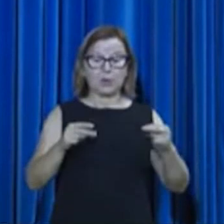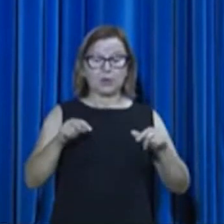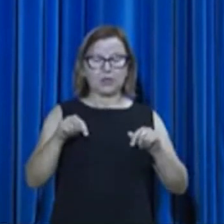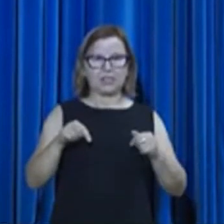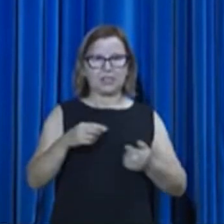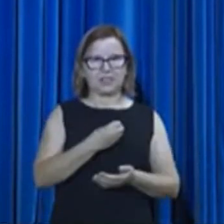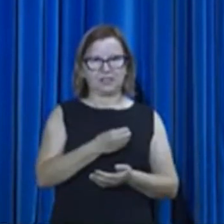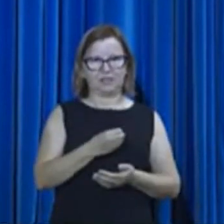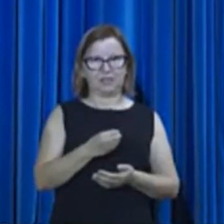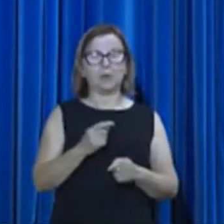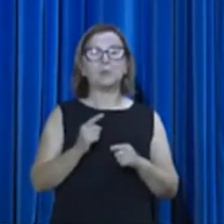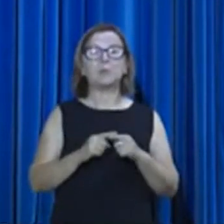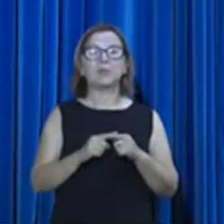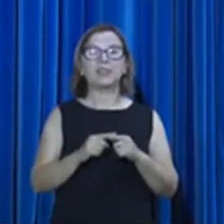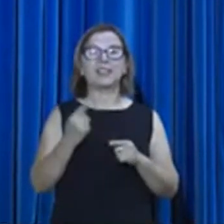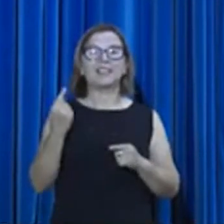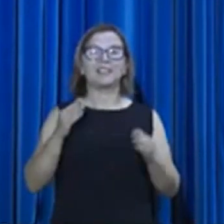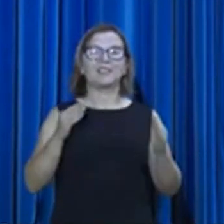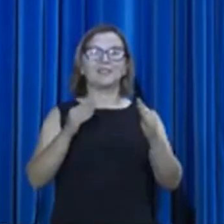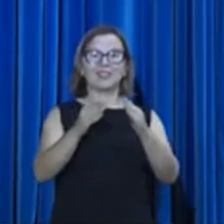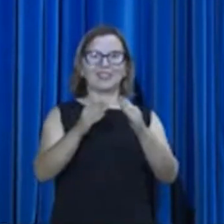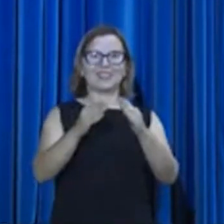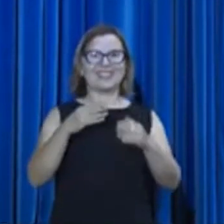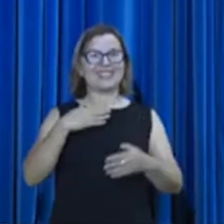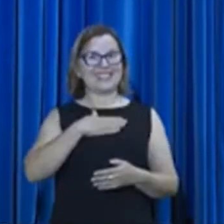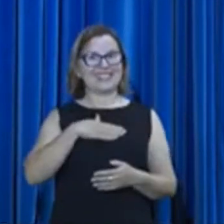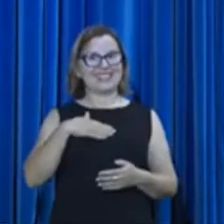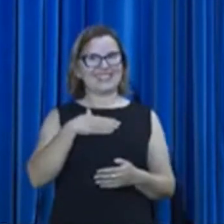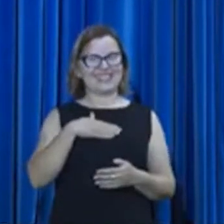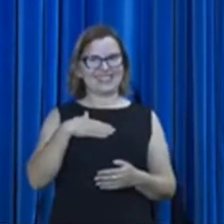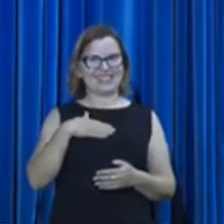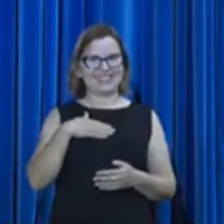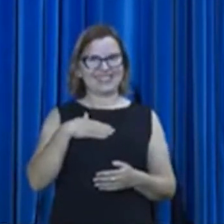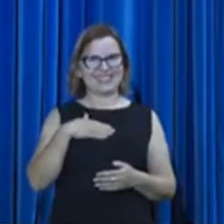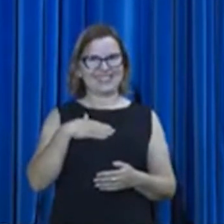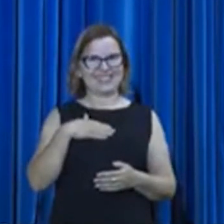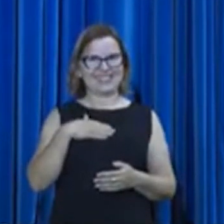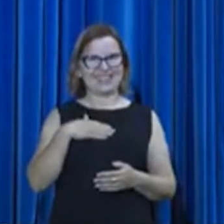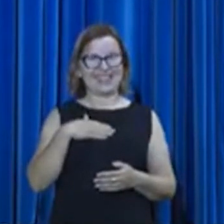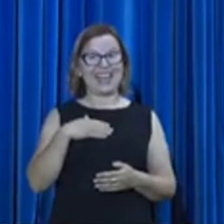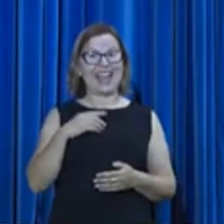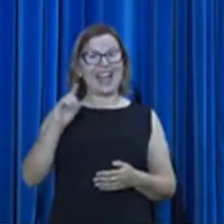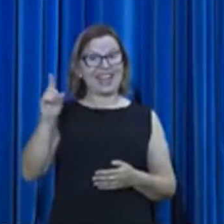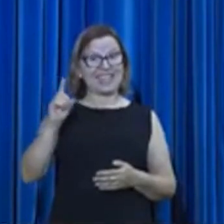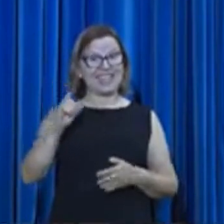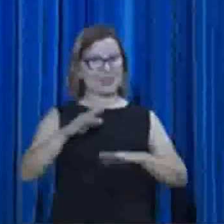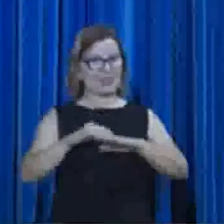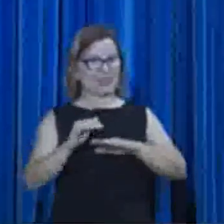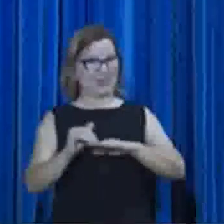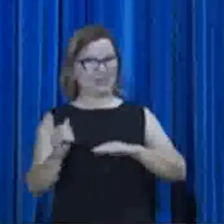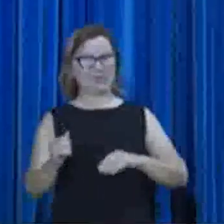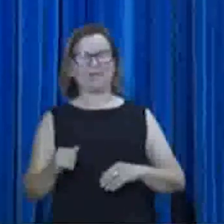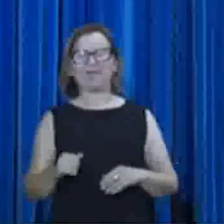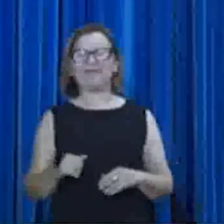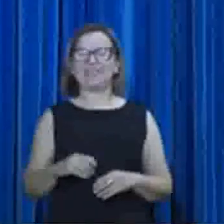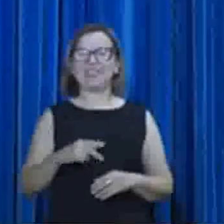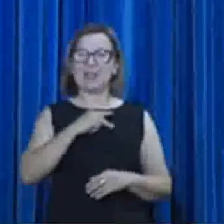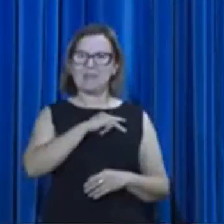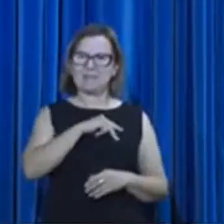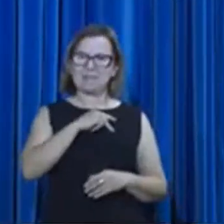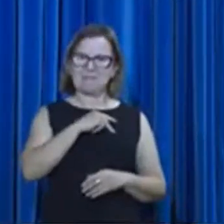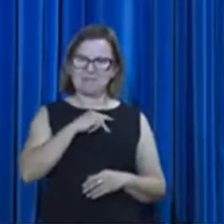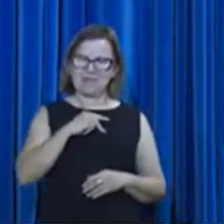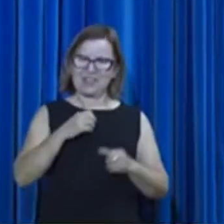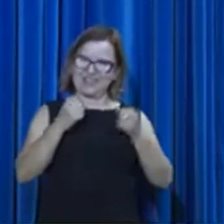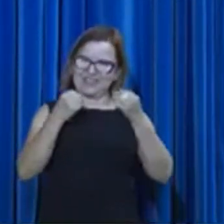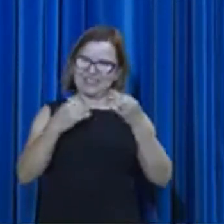seu objetivo é satisfazer aquele que o arregimentou. Paulo estava dizendo para Timóteo